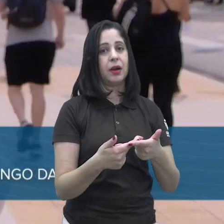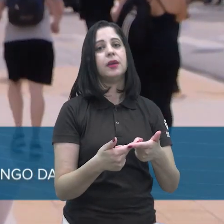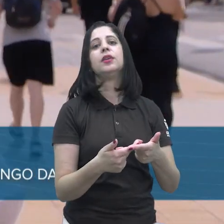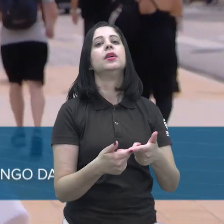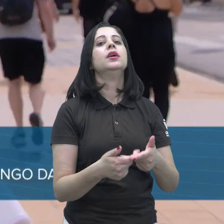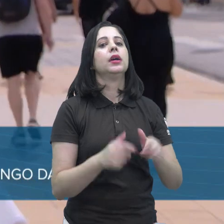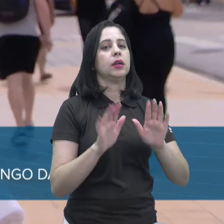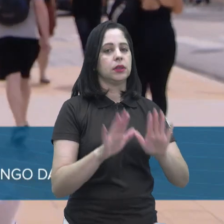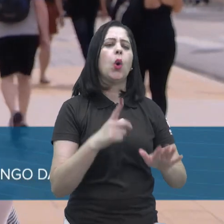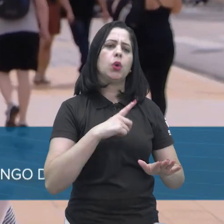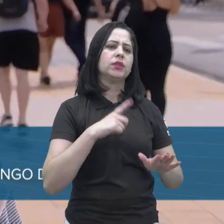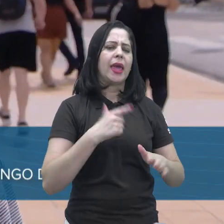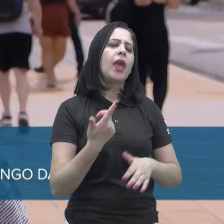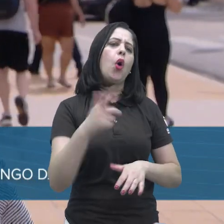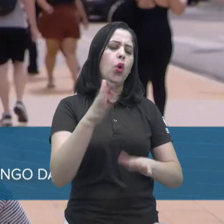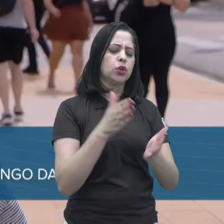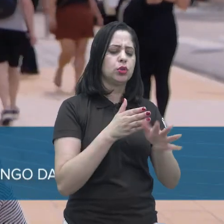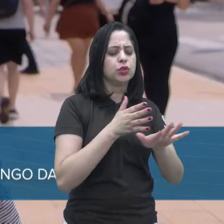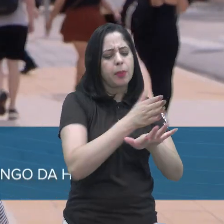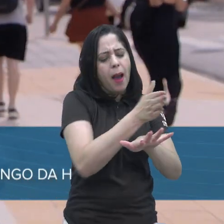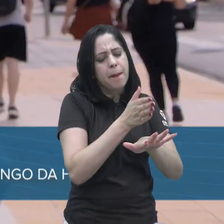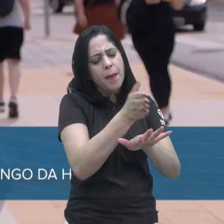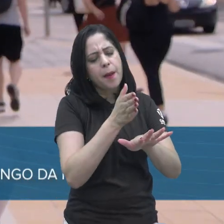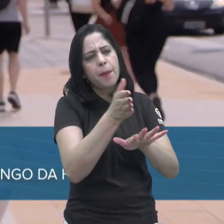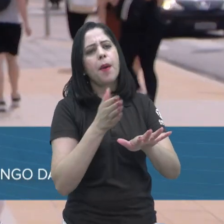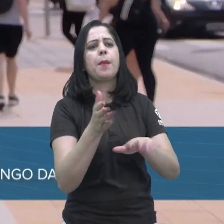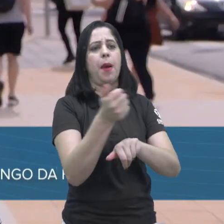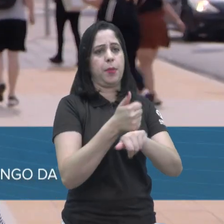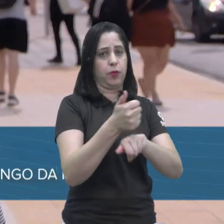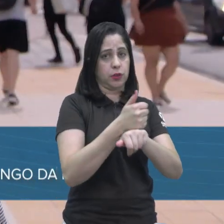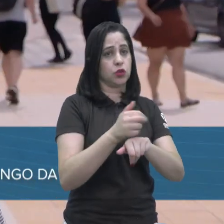ou profissões, né? Então tem outros ramos também,